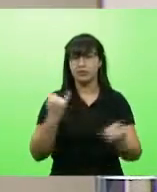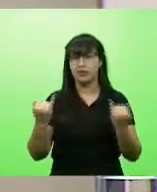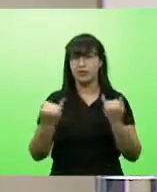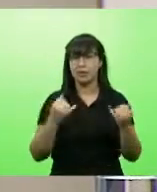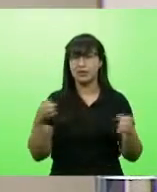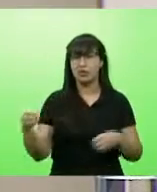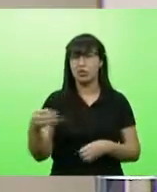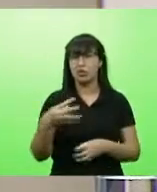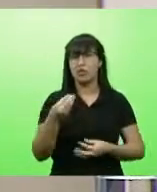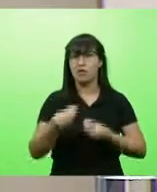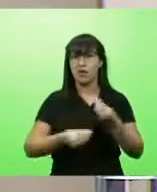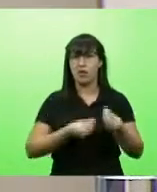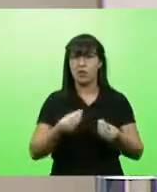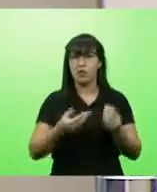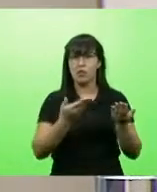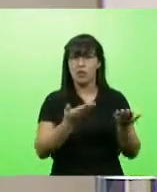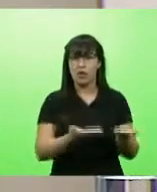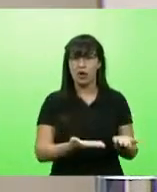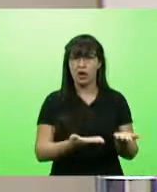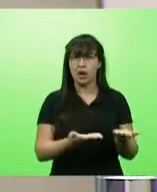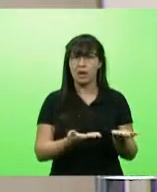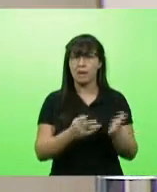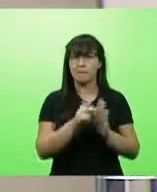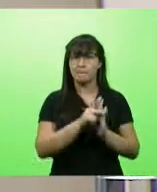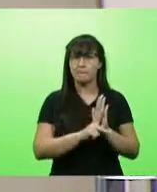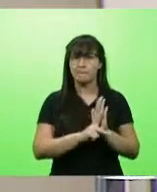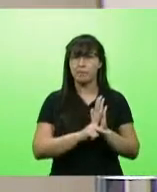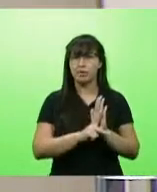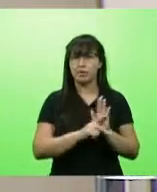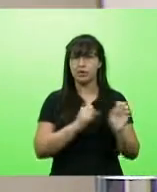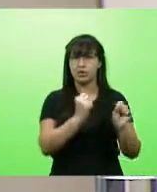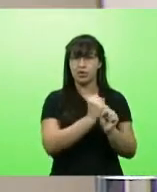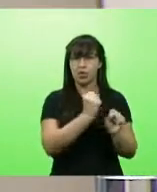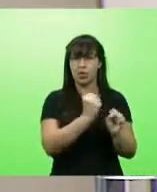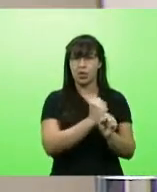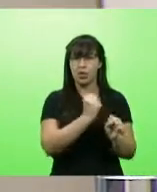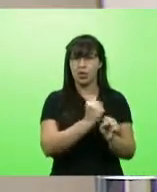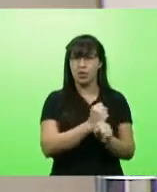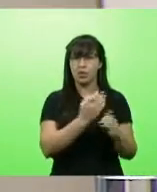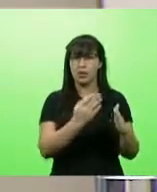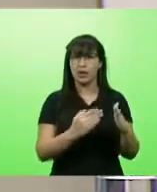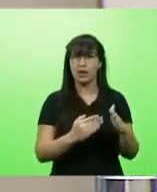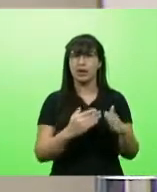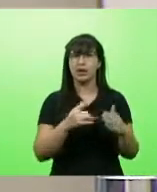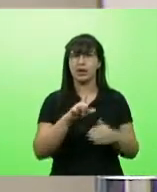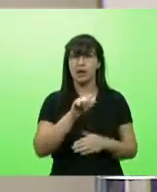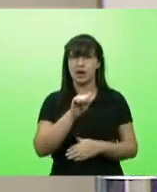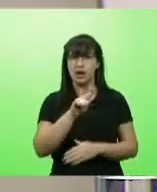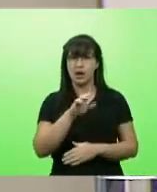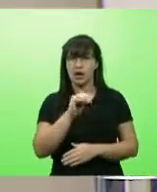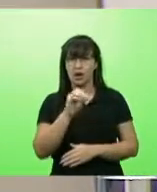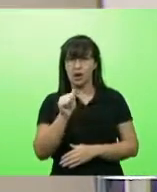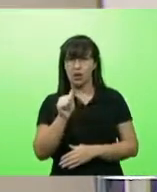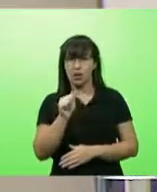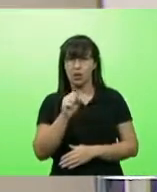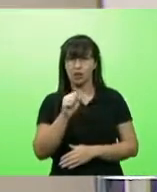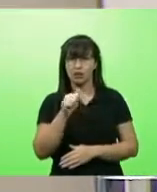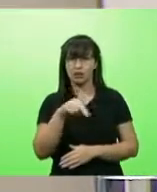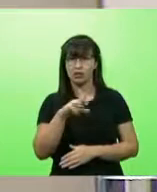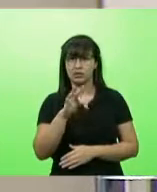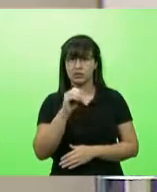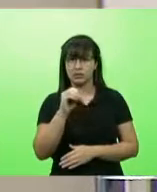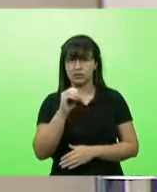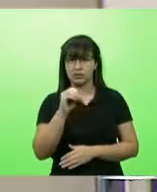acerca do andamento da realização do projeto da obra de transposição do canal de acesso à Lagoa de Santo Antônio. Em discussão.